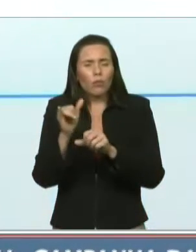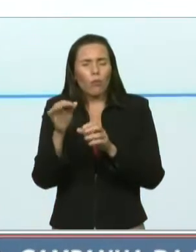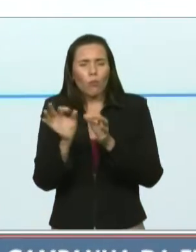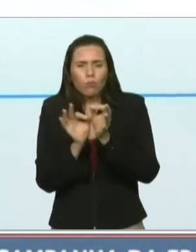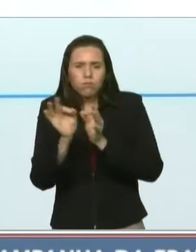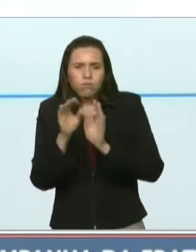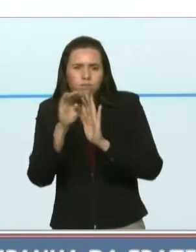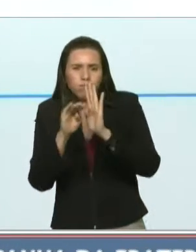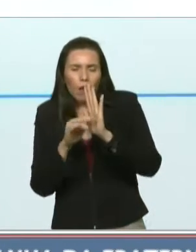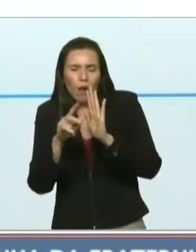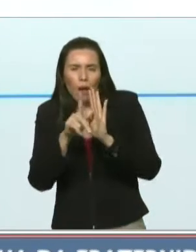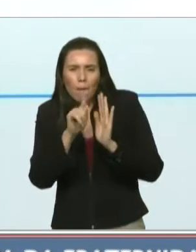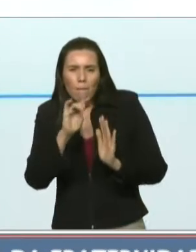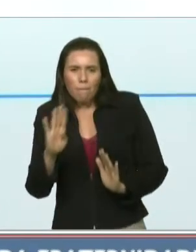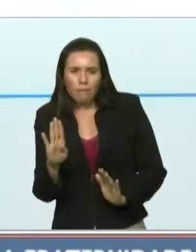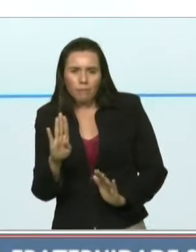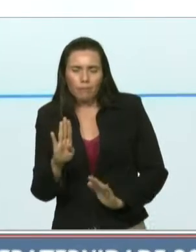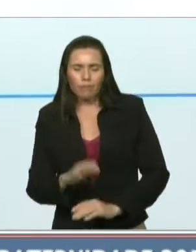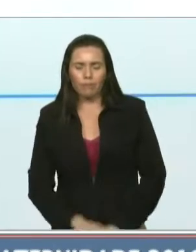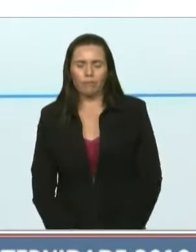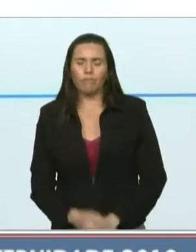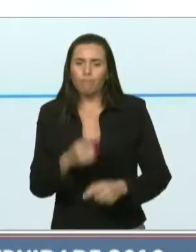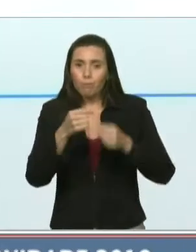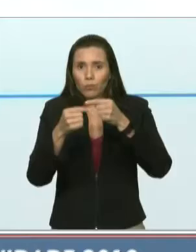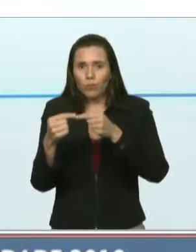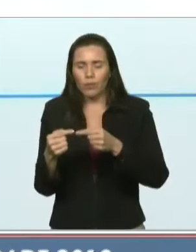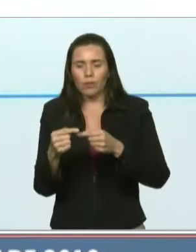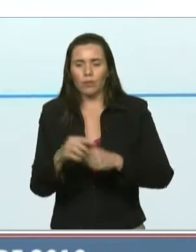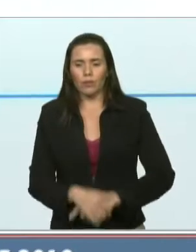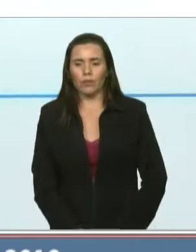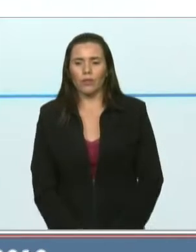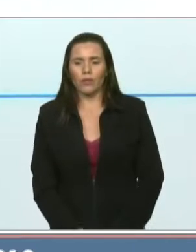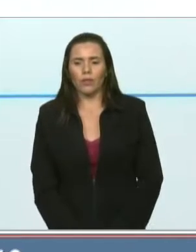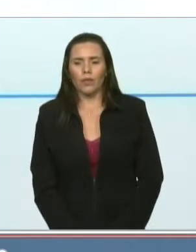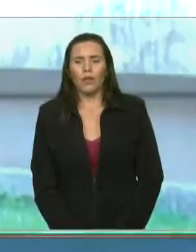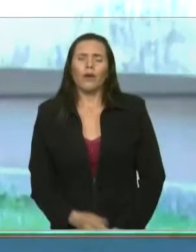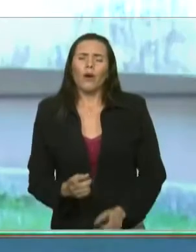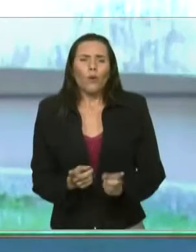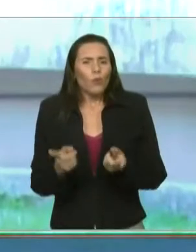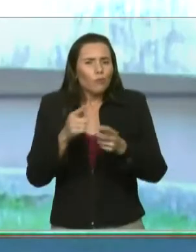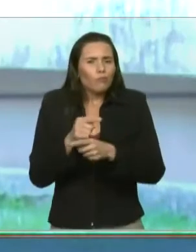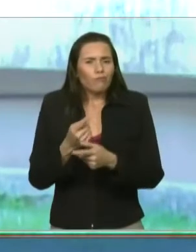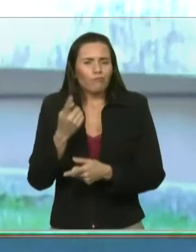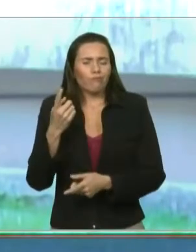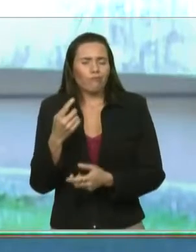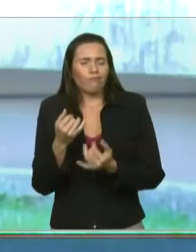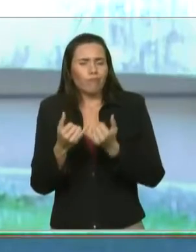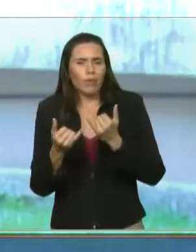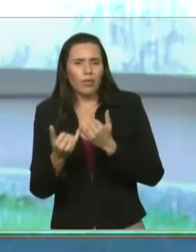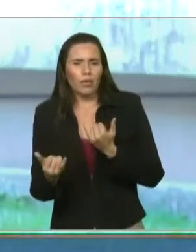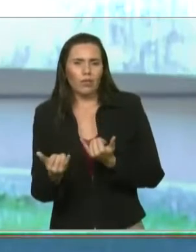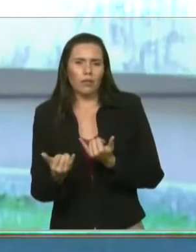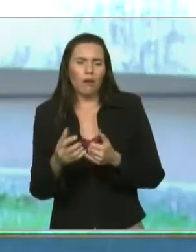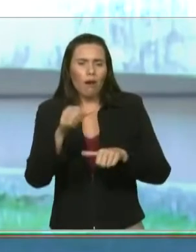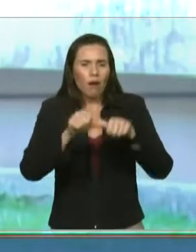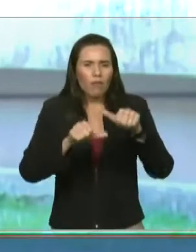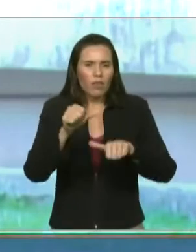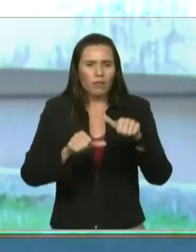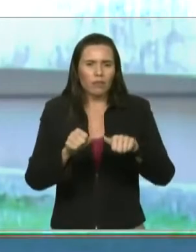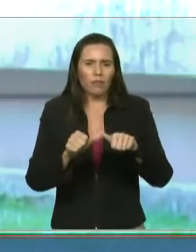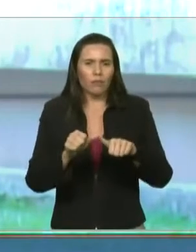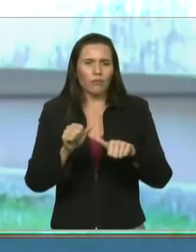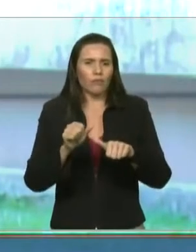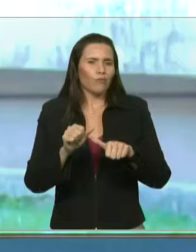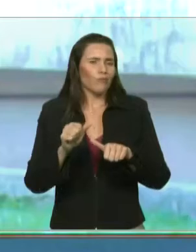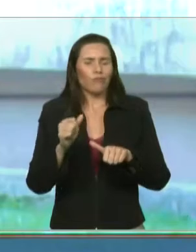conhecida é a avaliação de políticas públicas. Mas, ao contrário do que pareça, nem sempre a avaliação acontece ao final